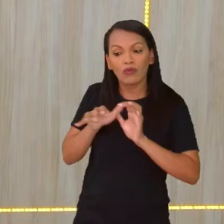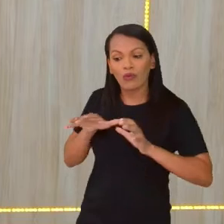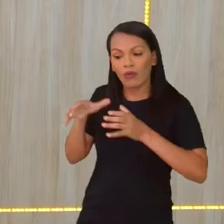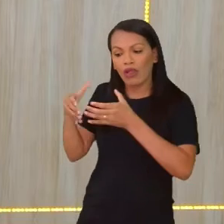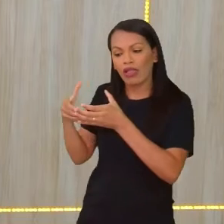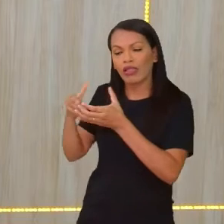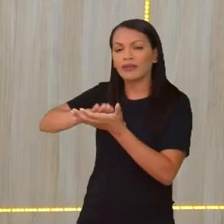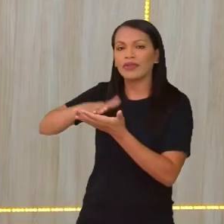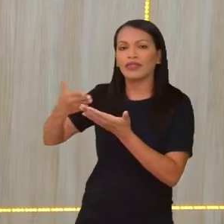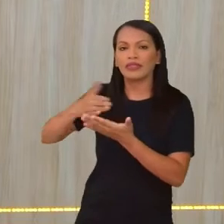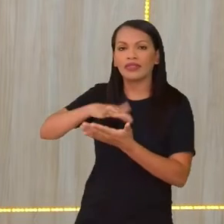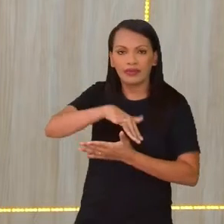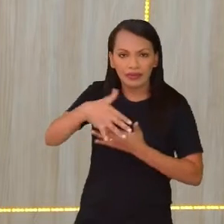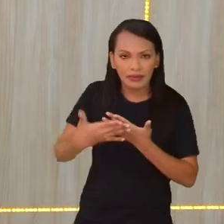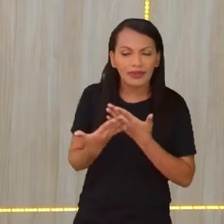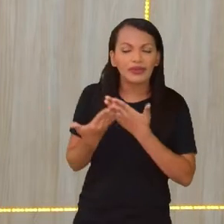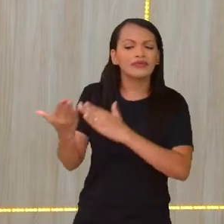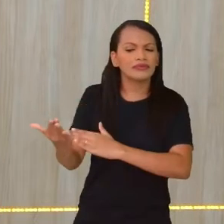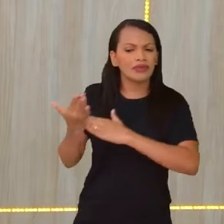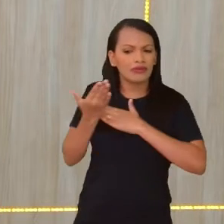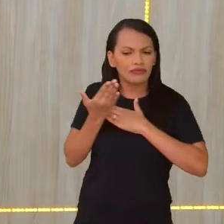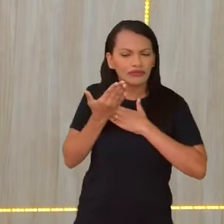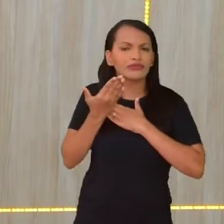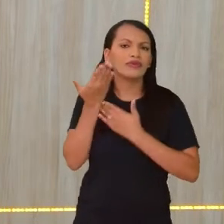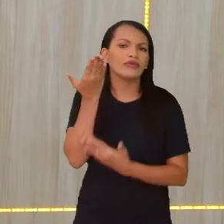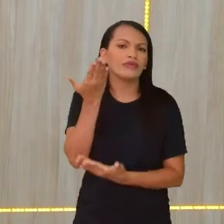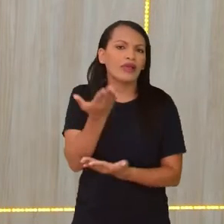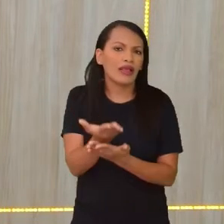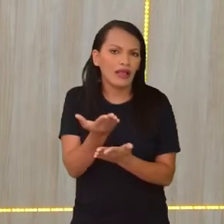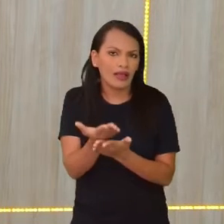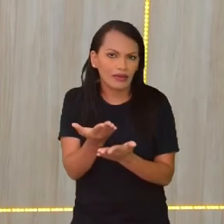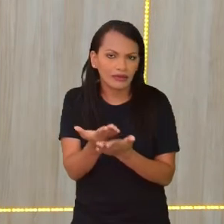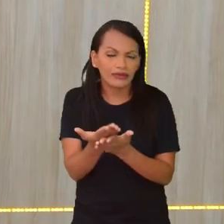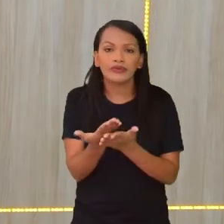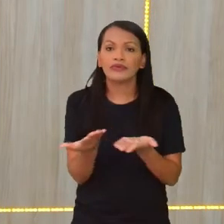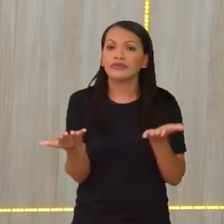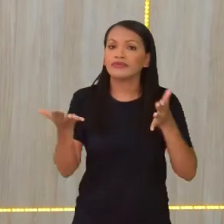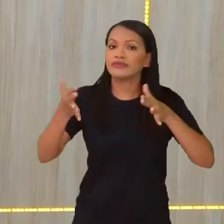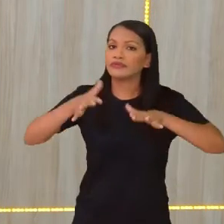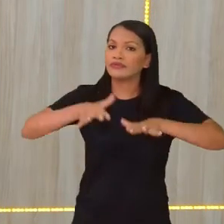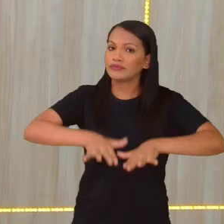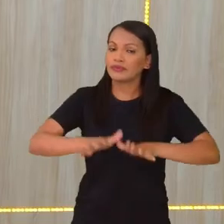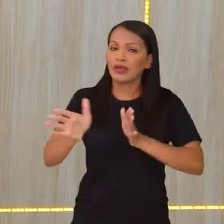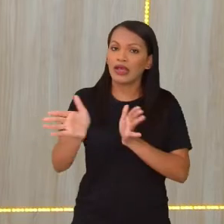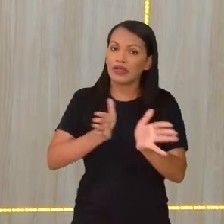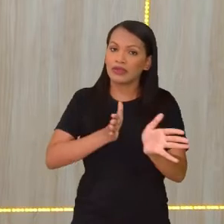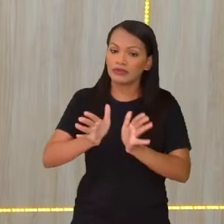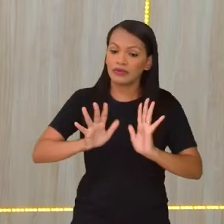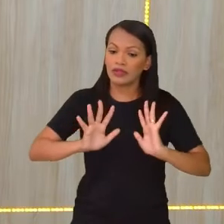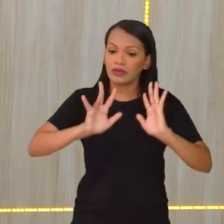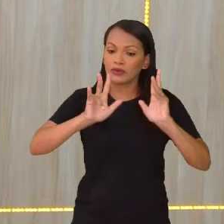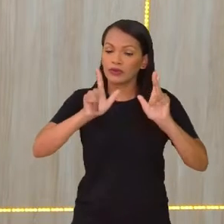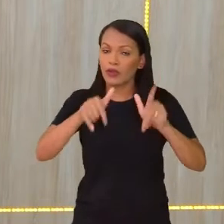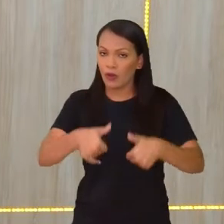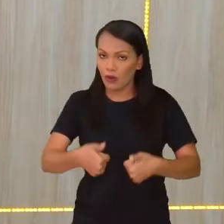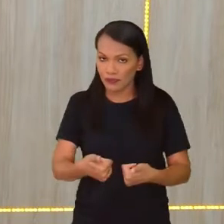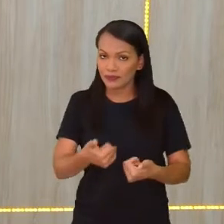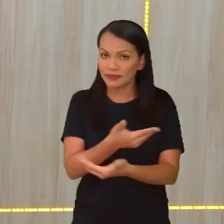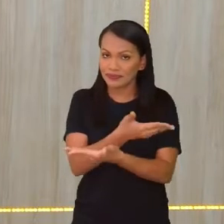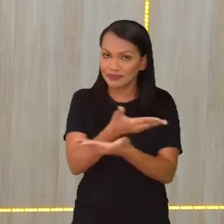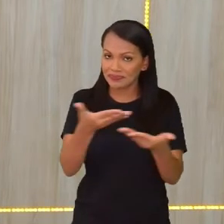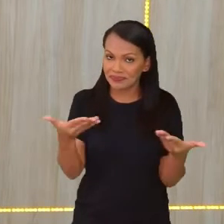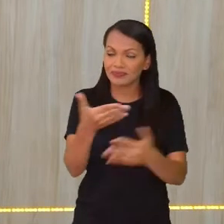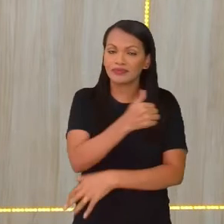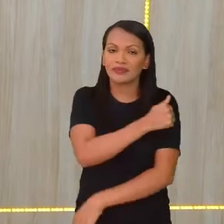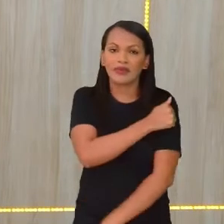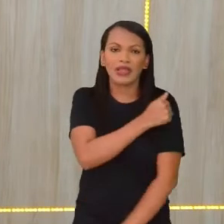de intérprete de Libras, nos ajuda para que nossas aulas se tornem mais acessíveis para todos e todas. Lá